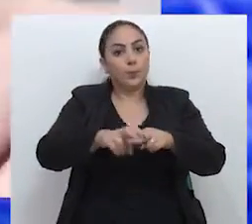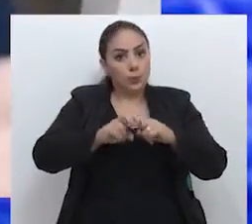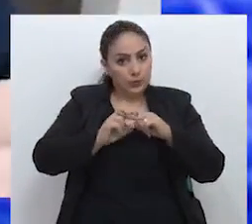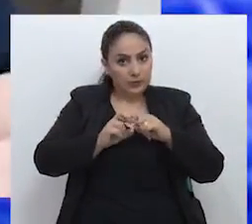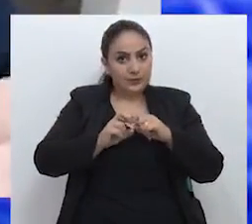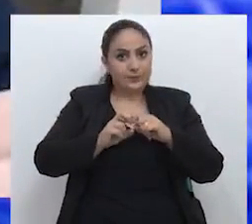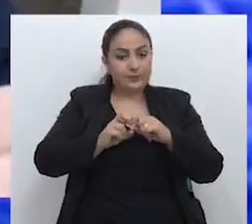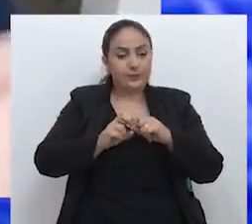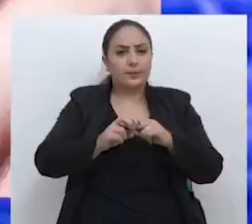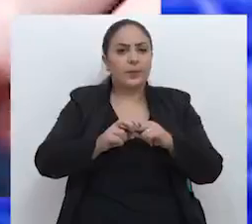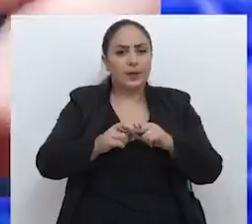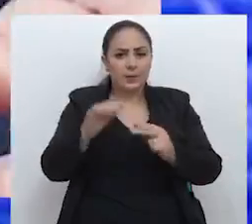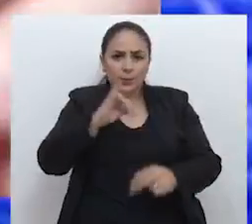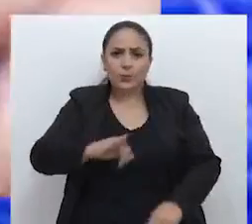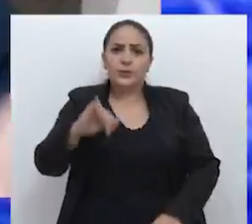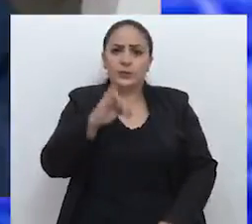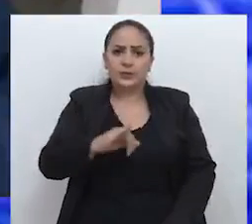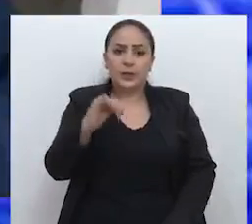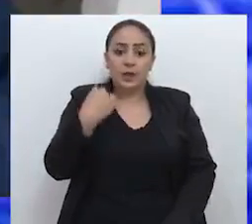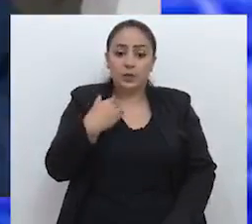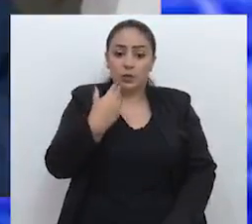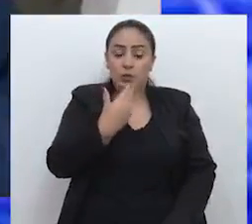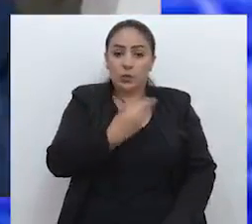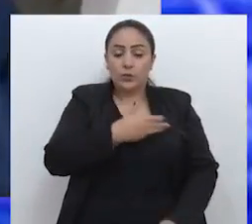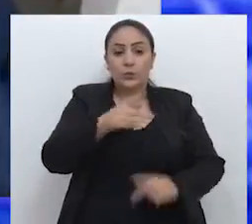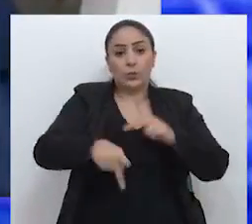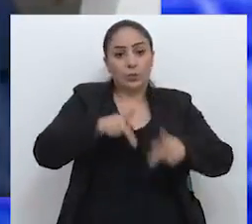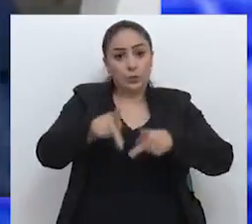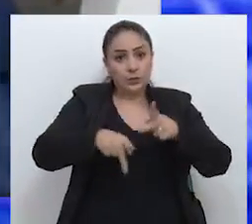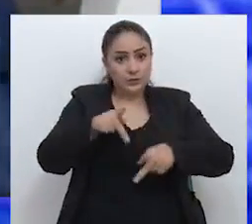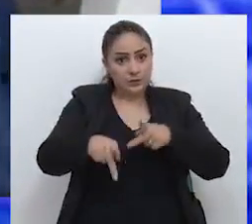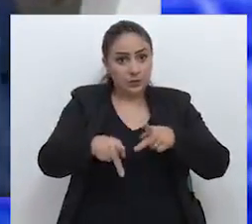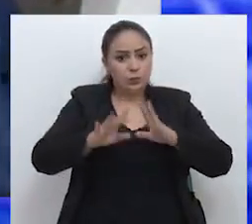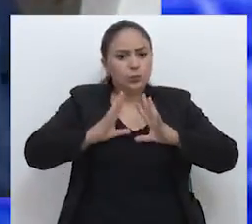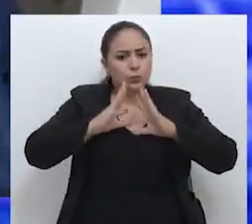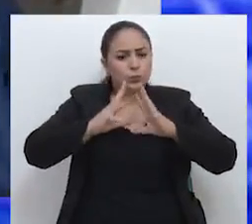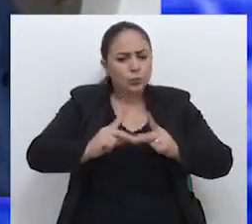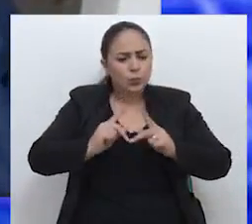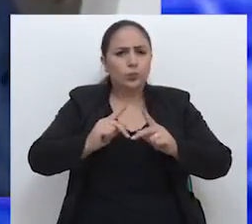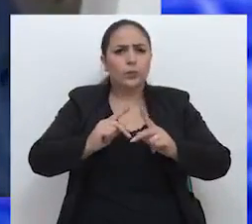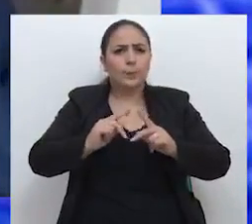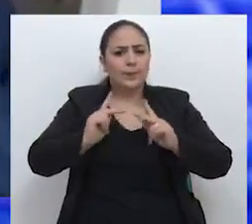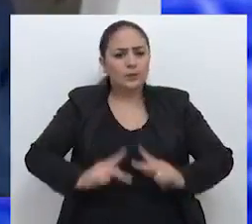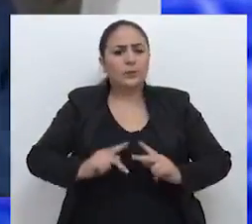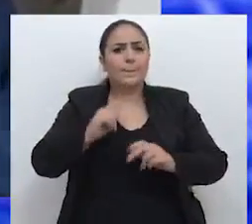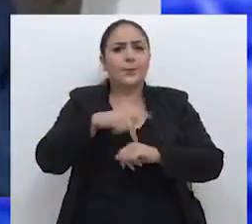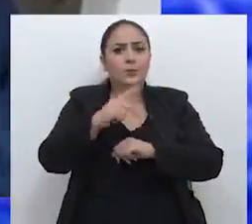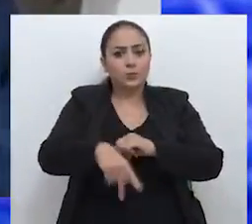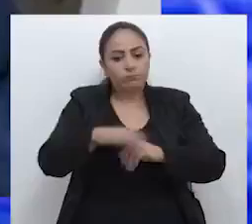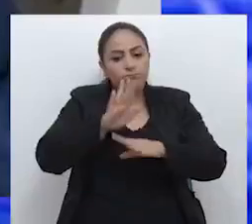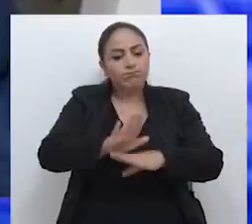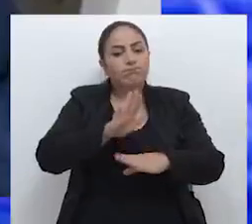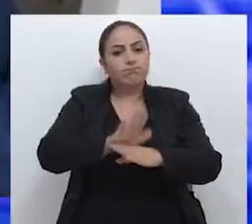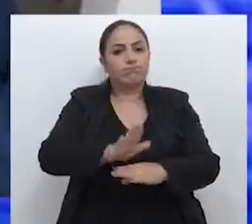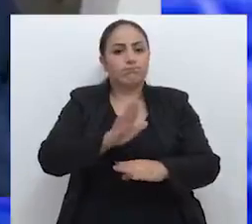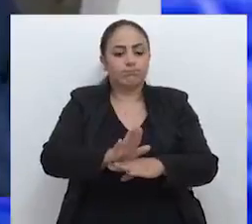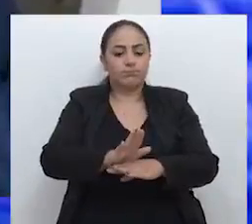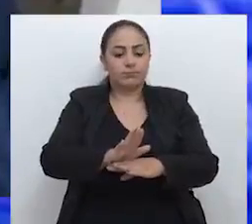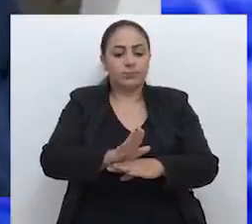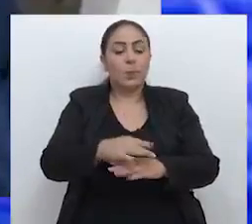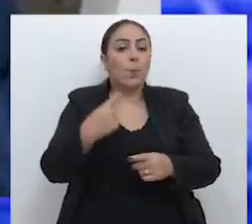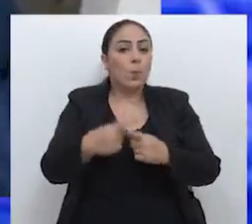Então, por isso, é muito importante que a nossa população, que todo o povo de Passo Fundo